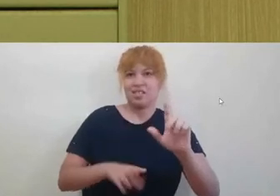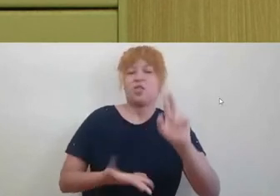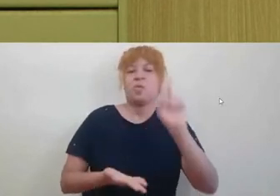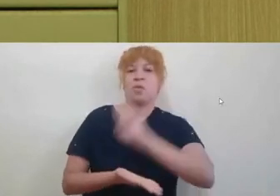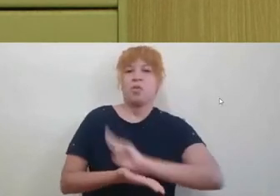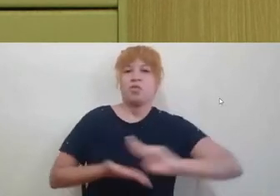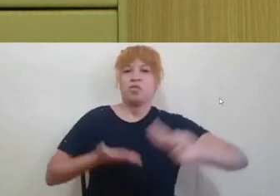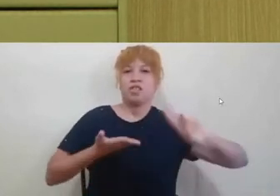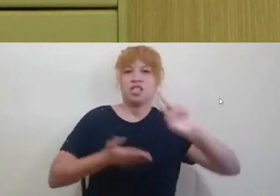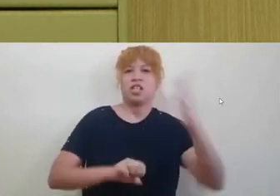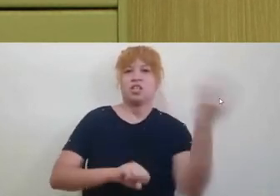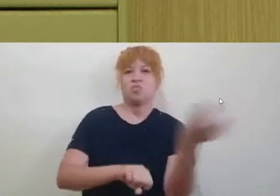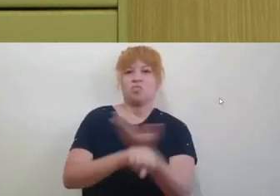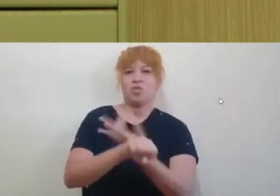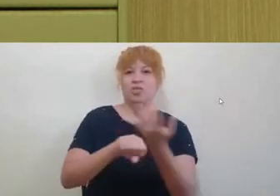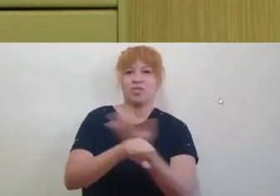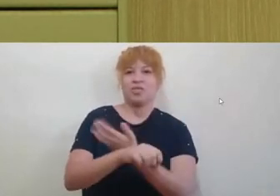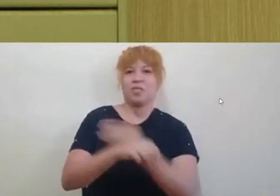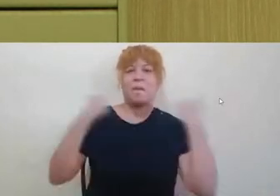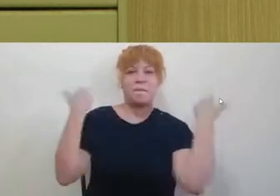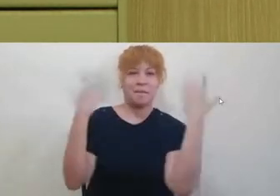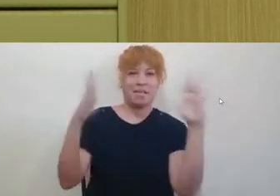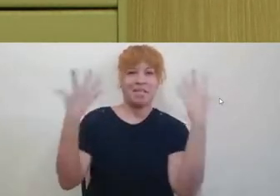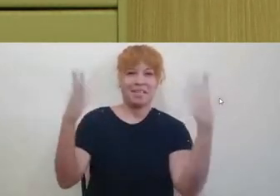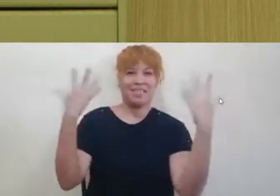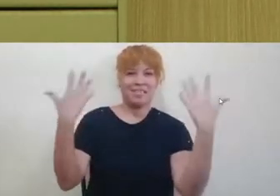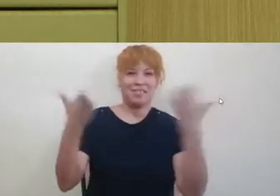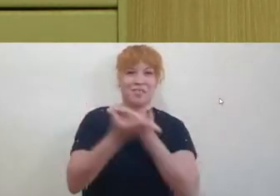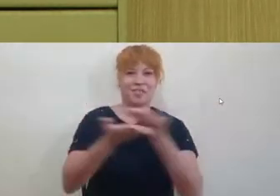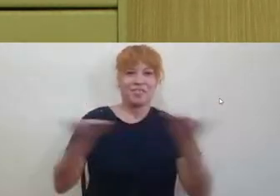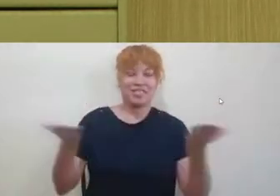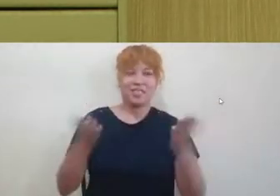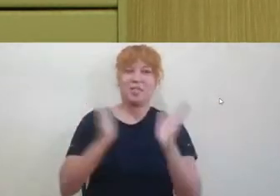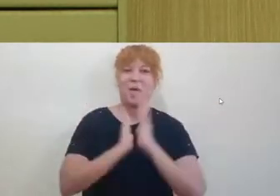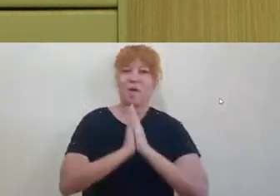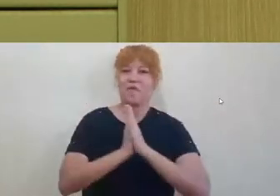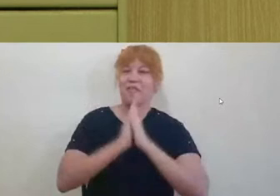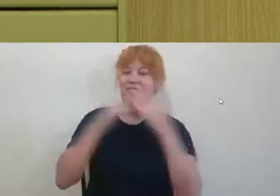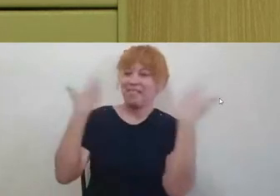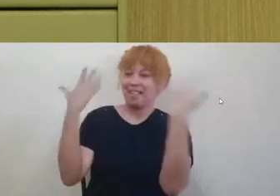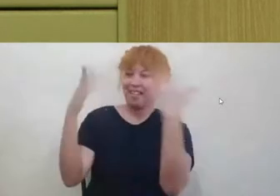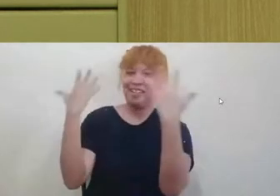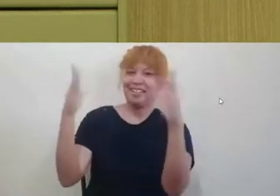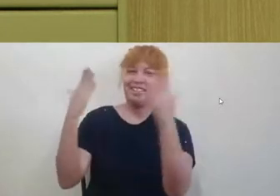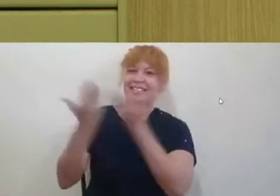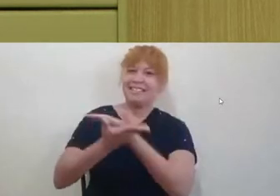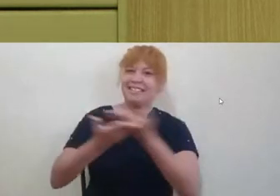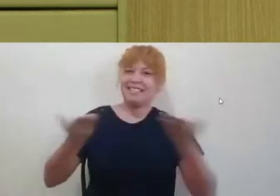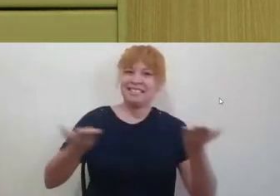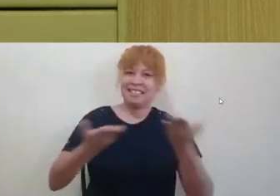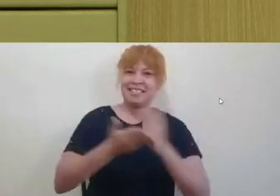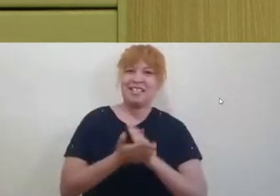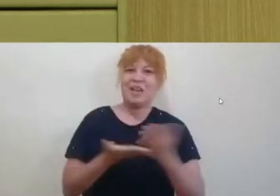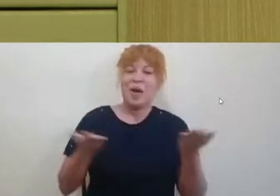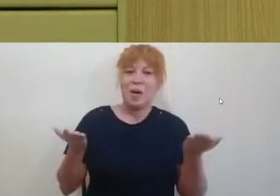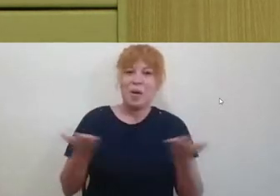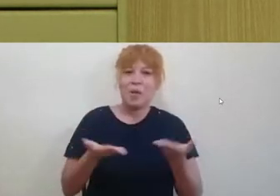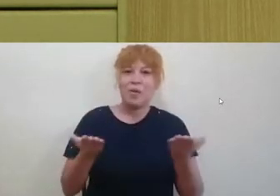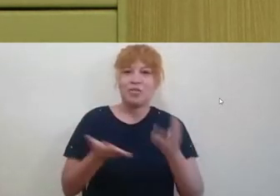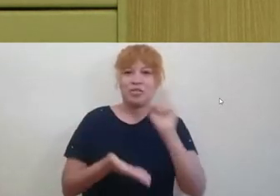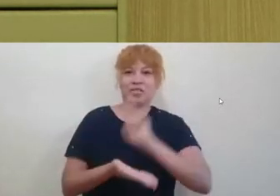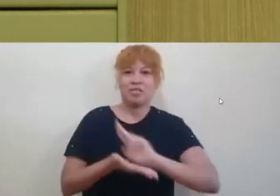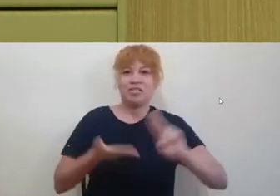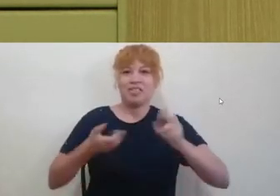Leão, cumprimentar o diretor da Unidade Acadêmica de Educação à Distância e Tecnologia, Jorge Correia,